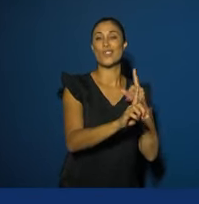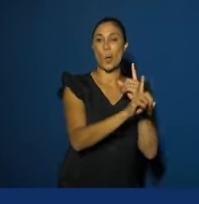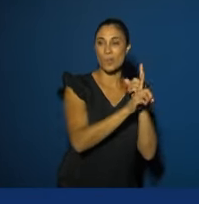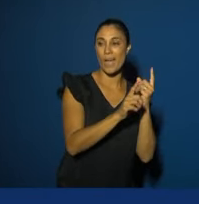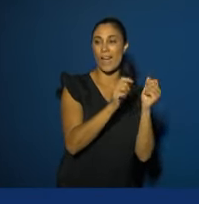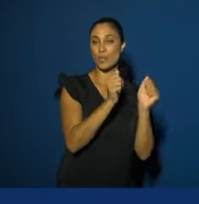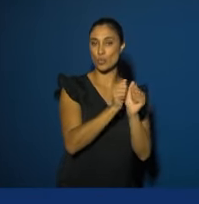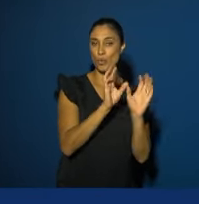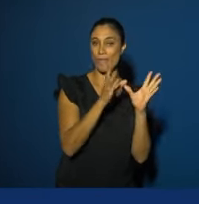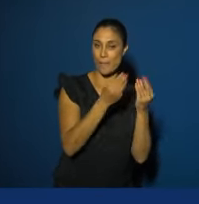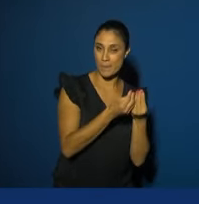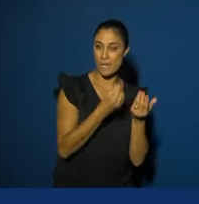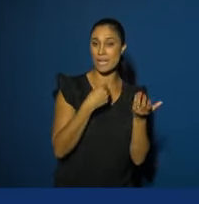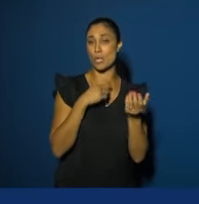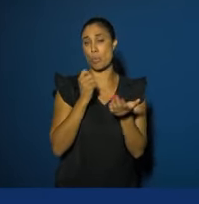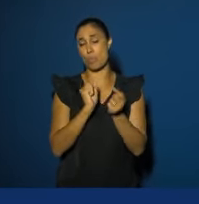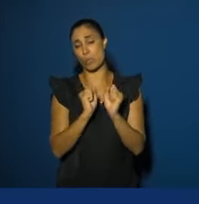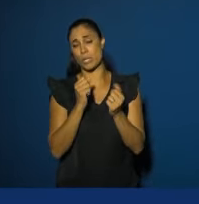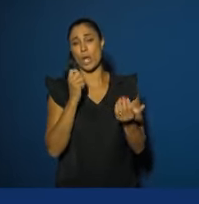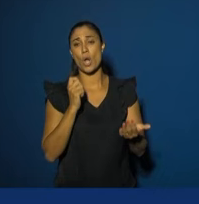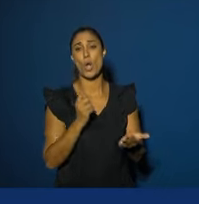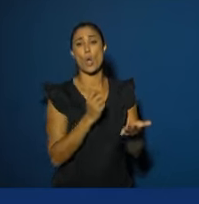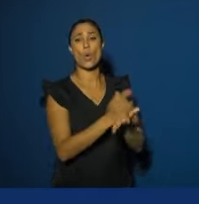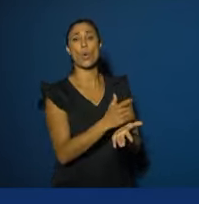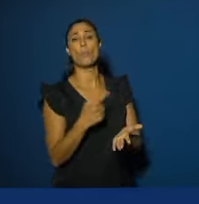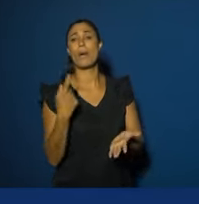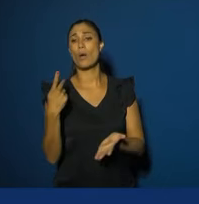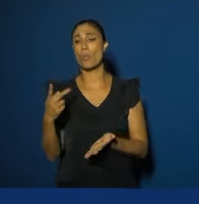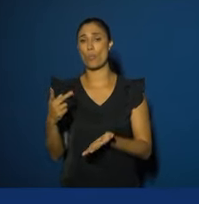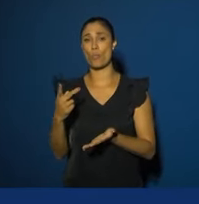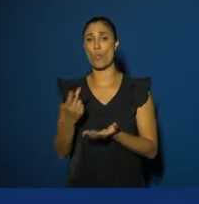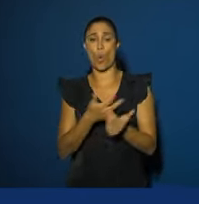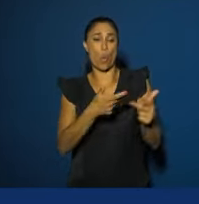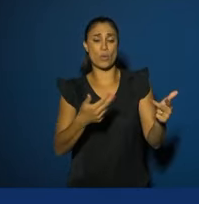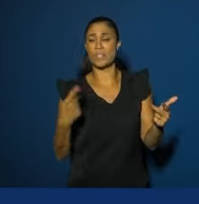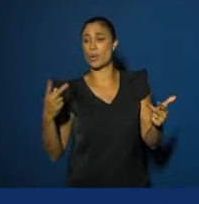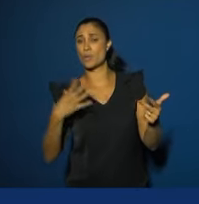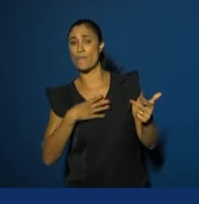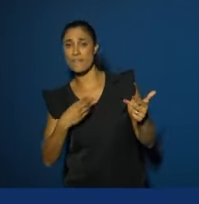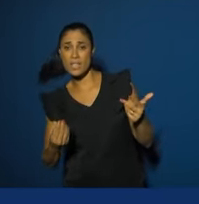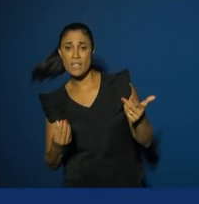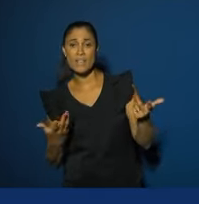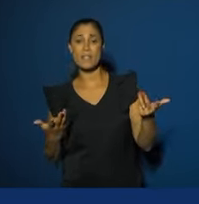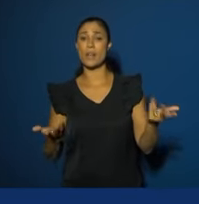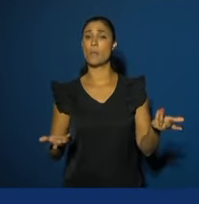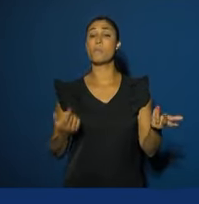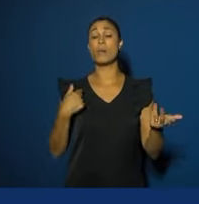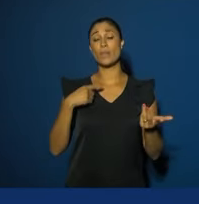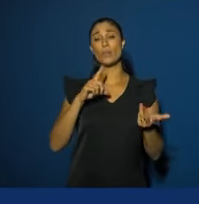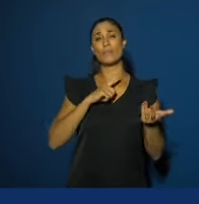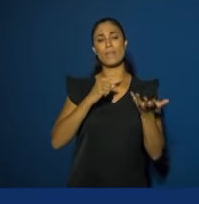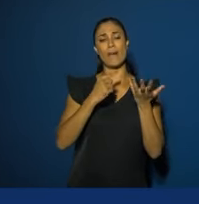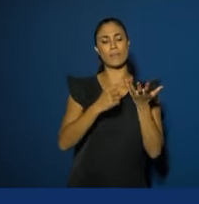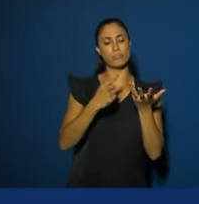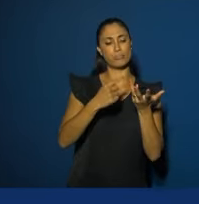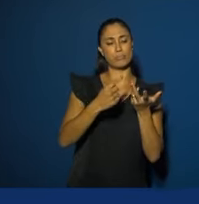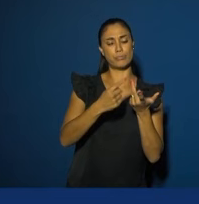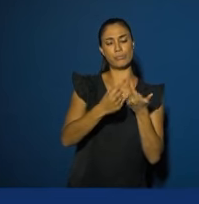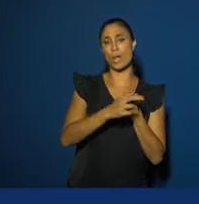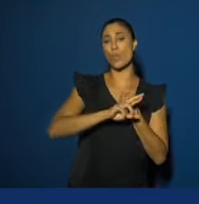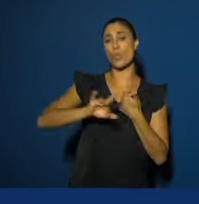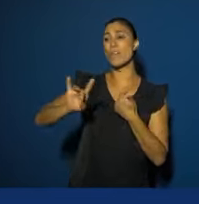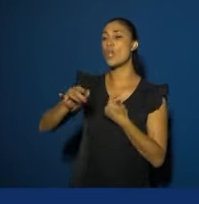família fazer uma compra especial com a sua filha que vai fazer 15 anos tem muitas funções que a gente cumpre que não é só o